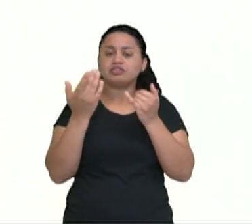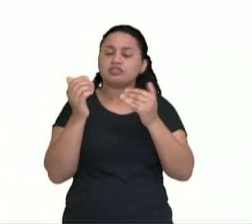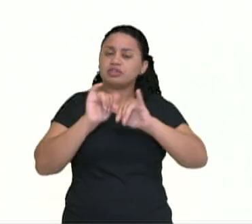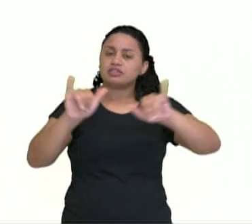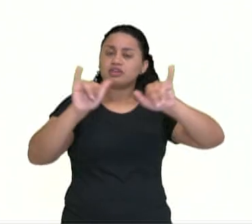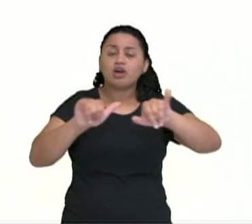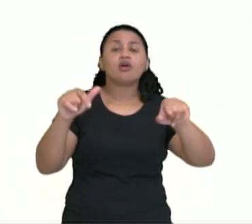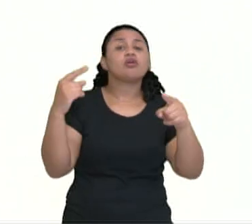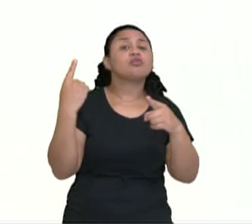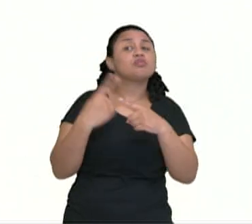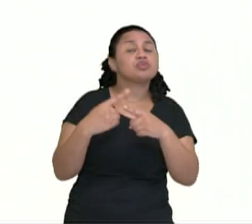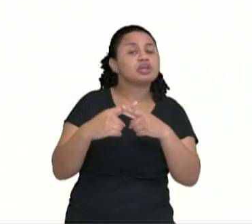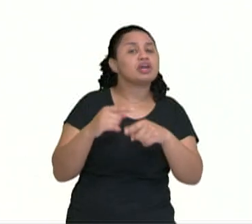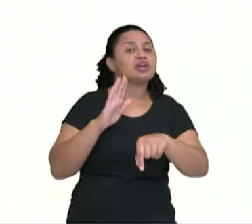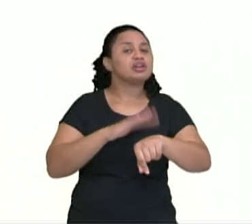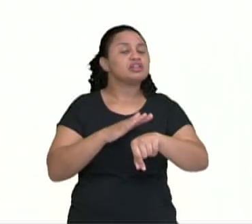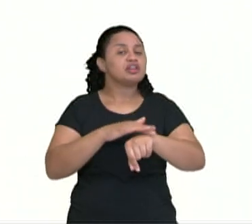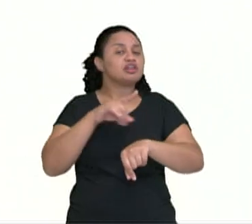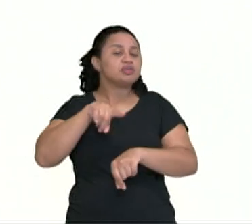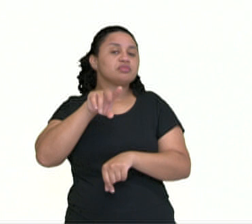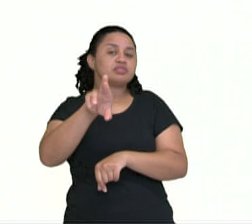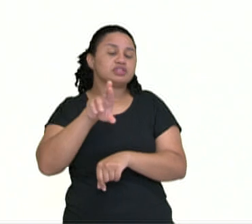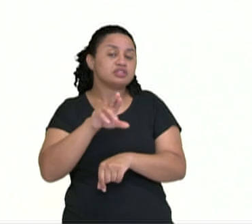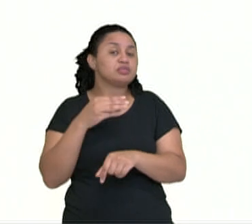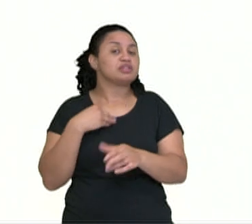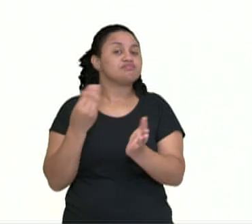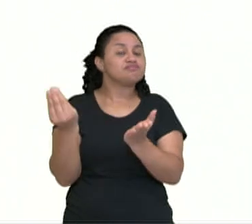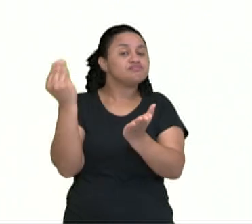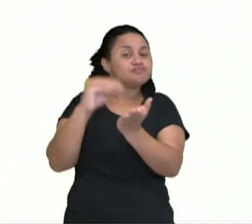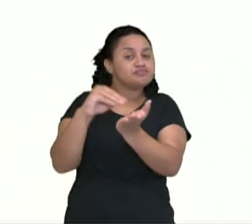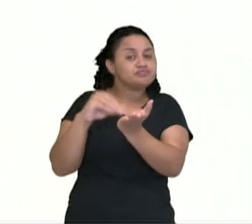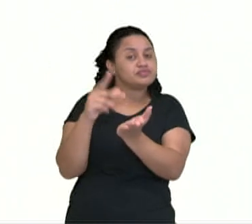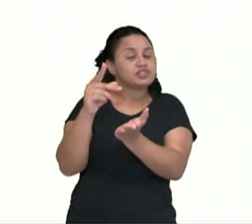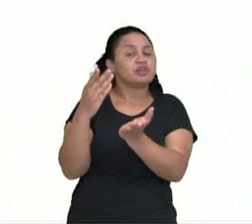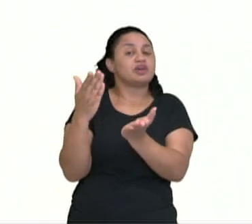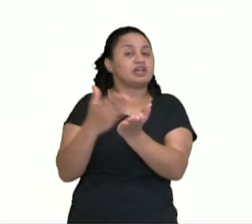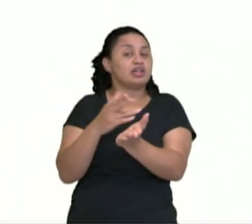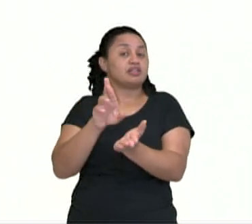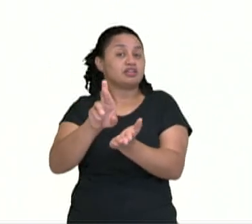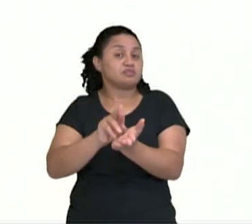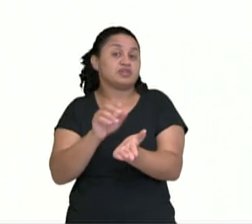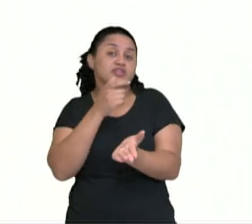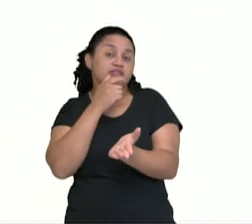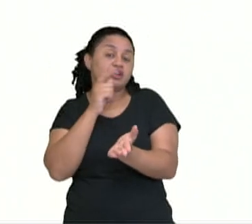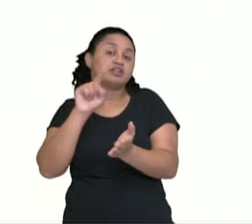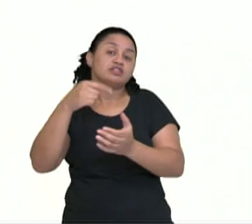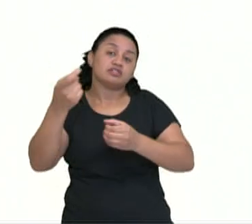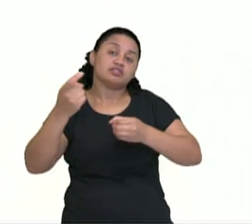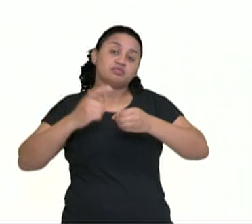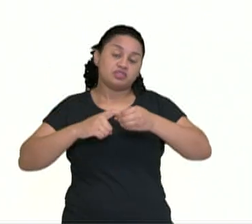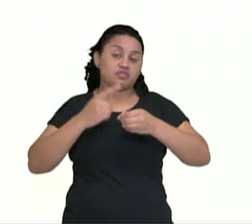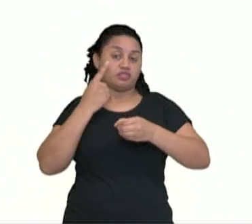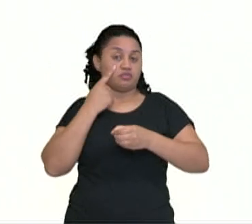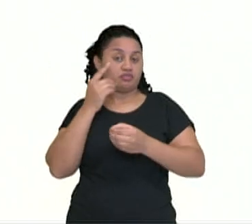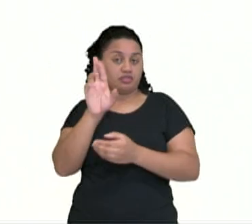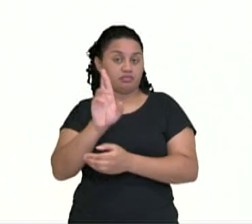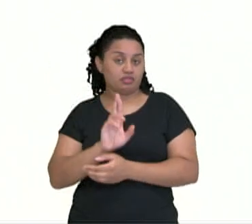quê? Vou dar um tempinho, registre de preferência a resposta em inglês no seu caderno e eu já volto para a gente conferir.